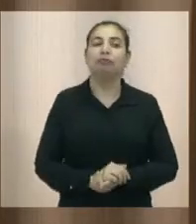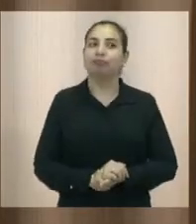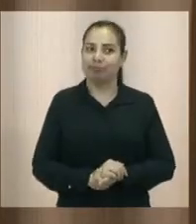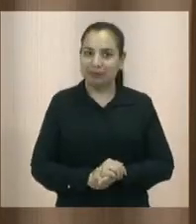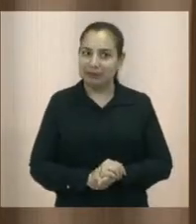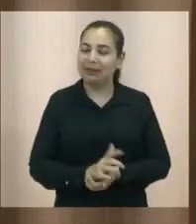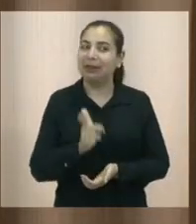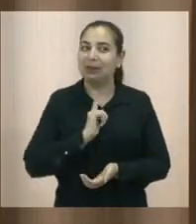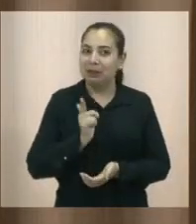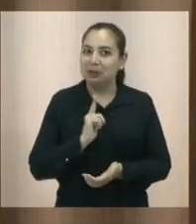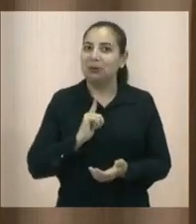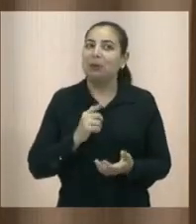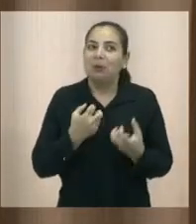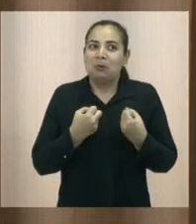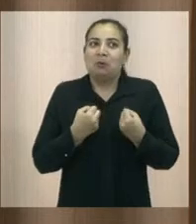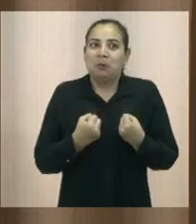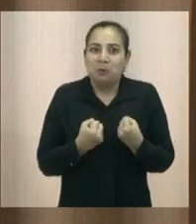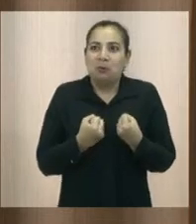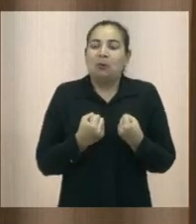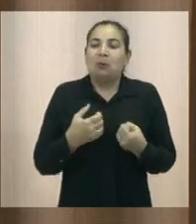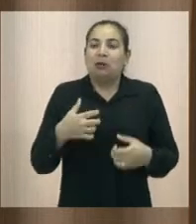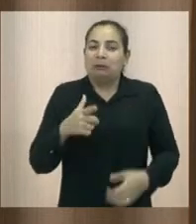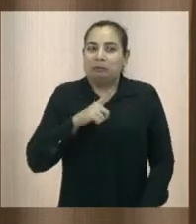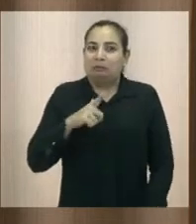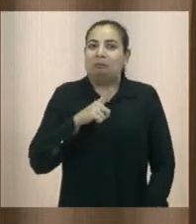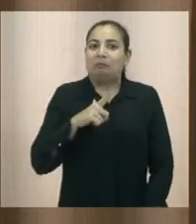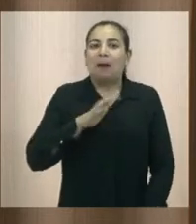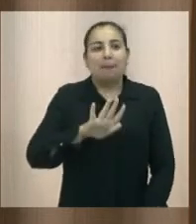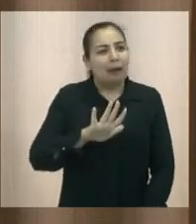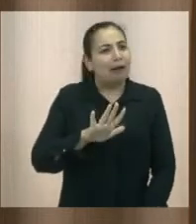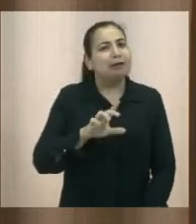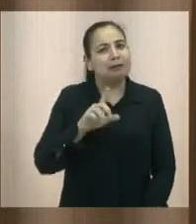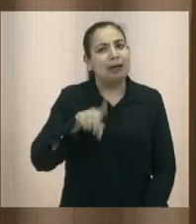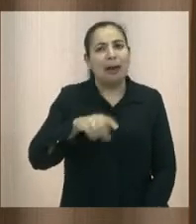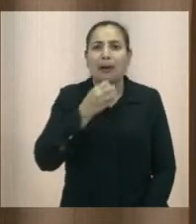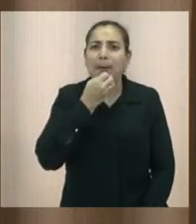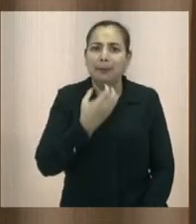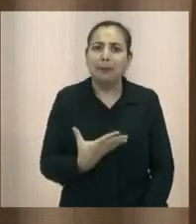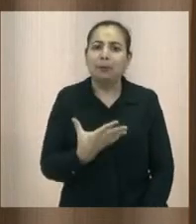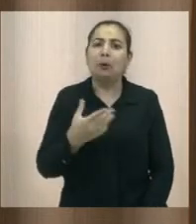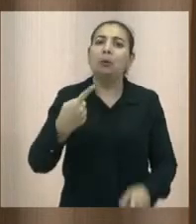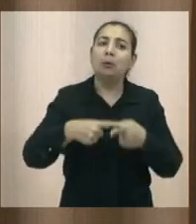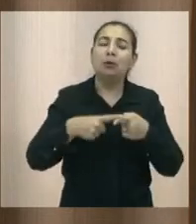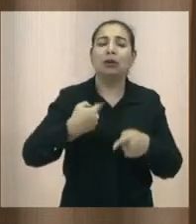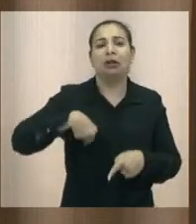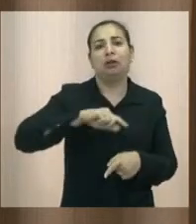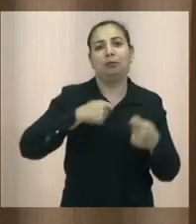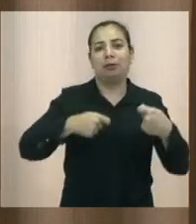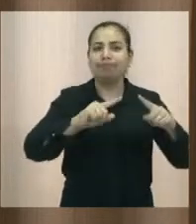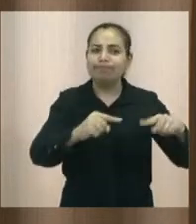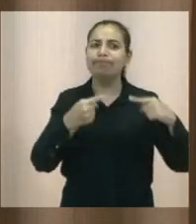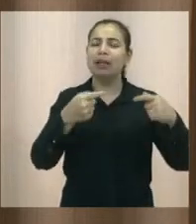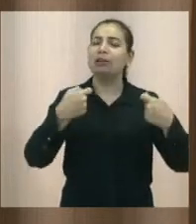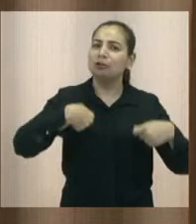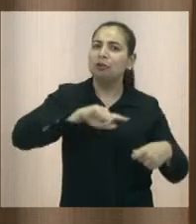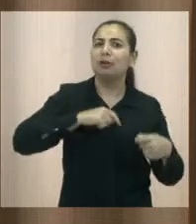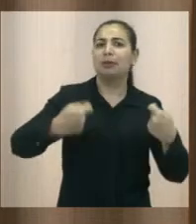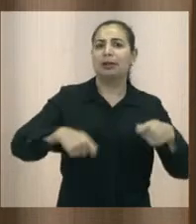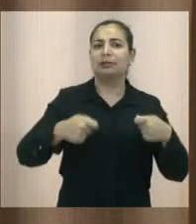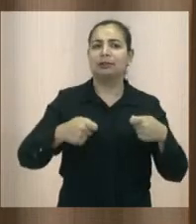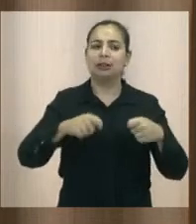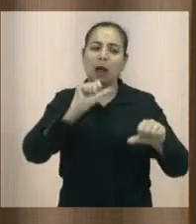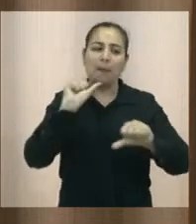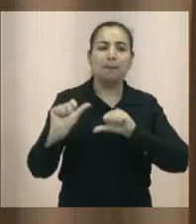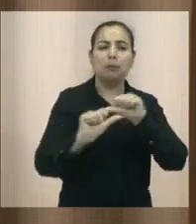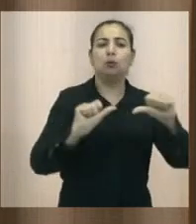mas tem que ser assim mesmo. Urge, né, de que a gente faça as transformações necessárias para a instituição. A Defensoria